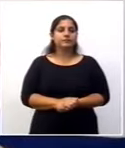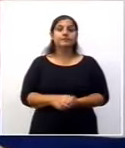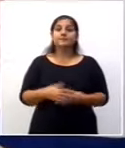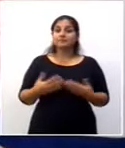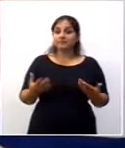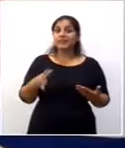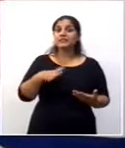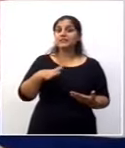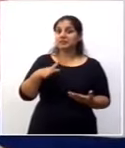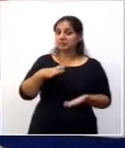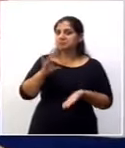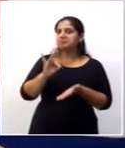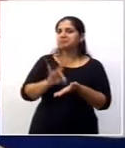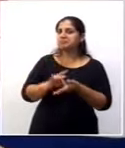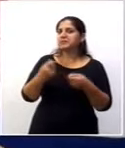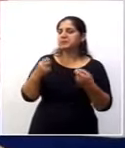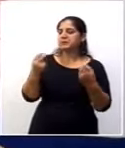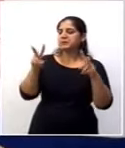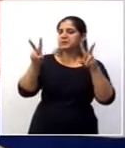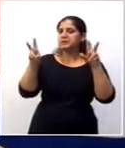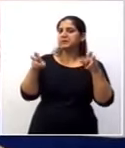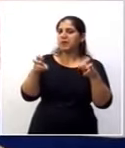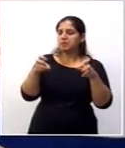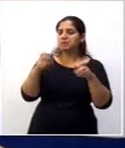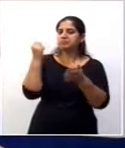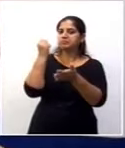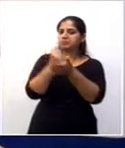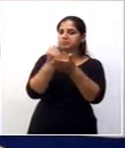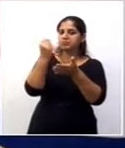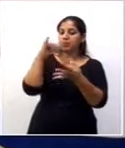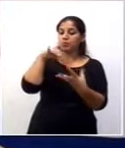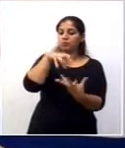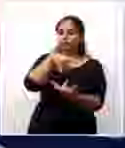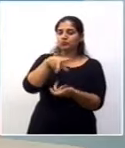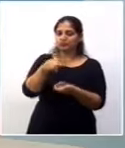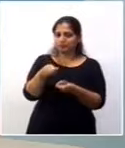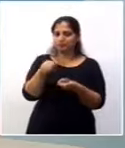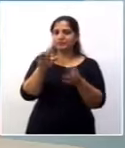A cidade realmente merece o título de Patrimônio Mundial, né?